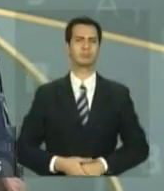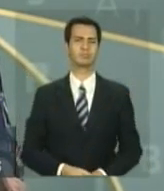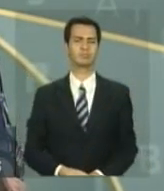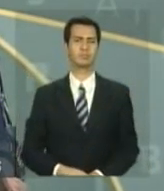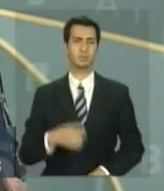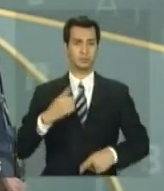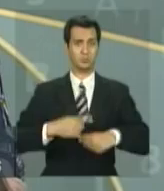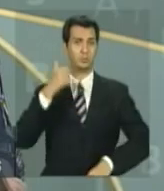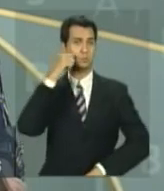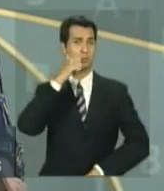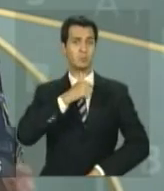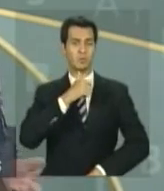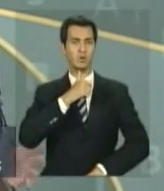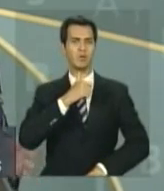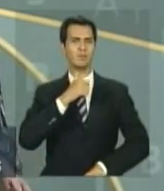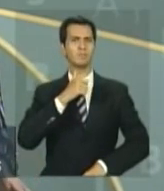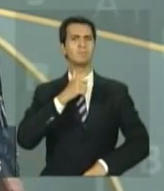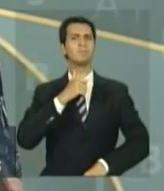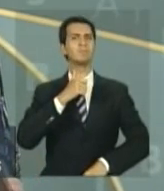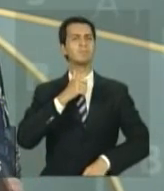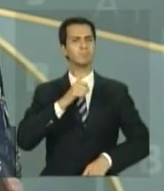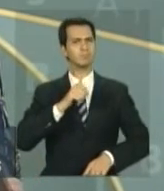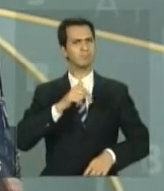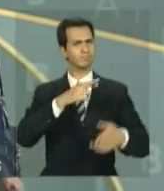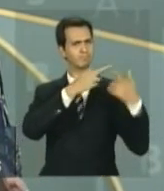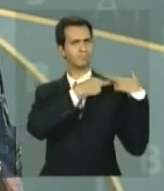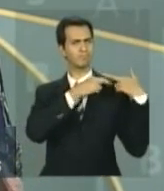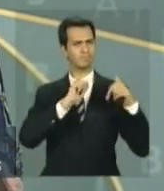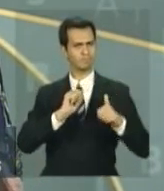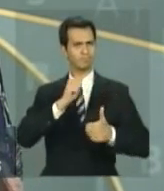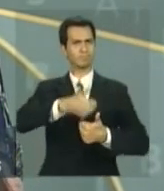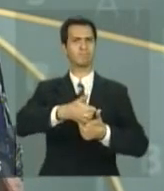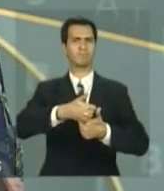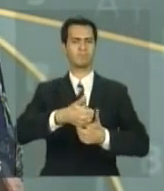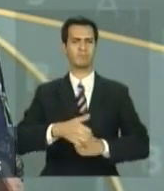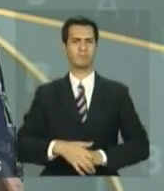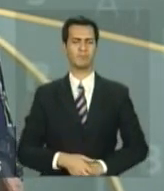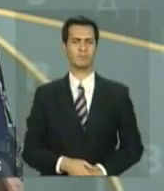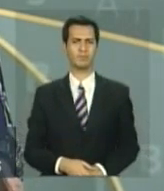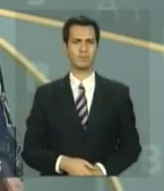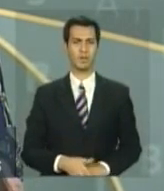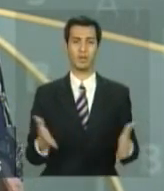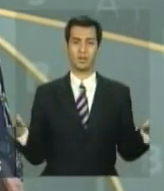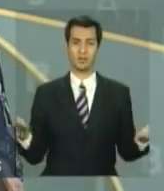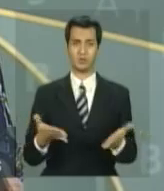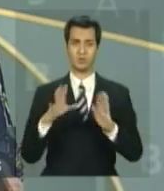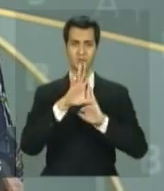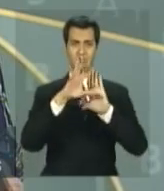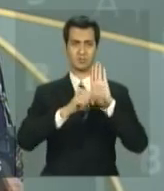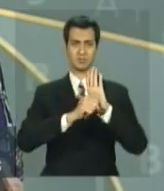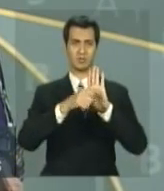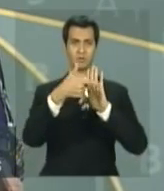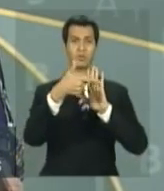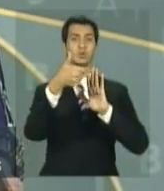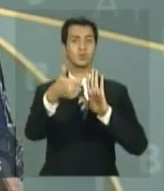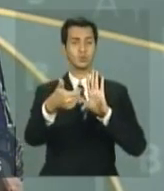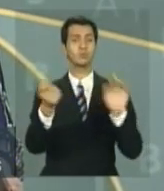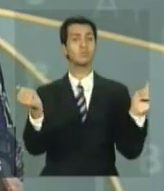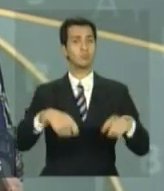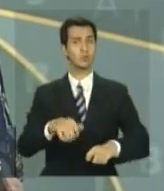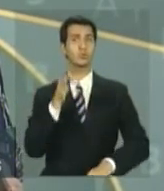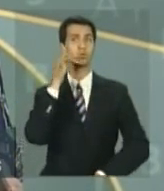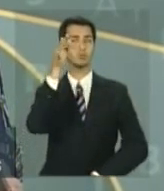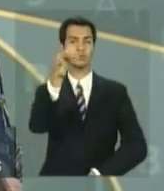são protagonistas. E se o século XXI pode ser um século diferenciado, uma